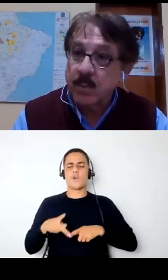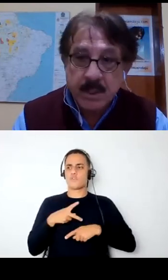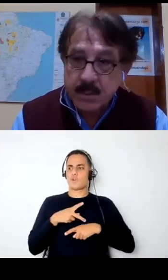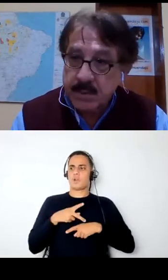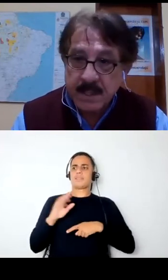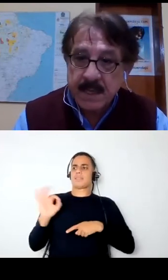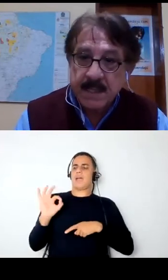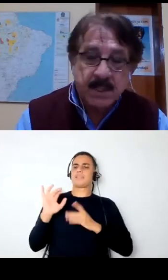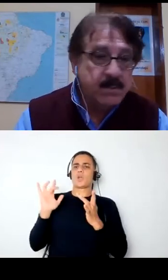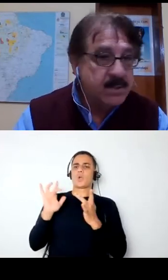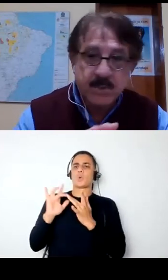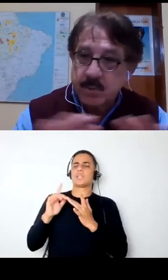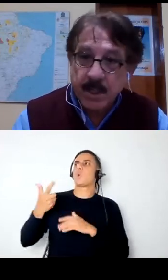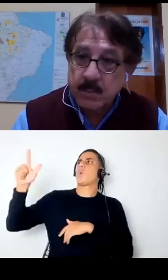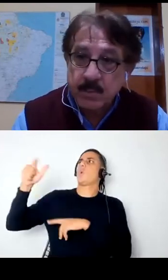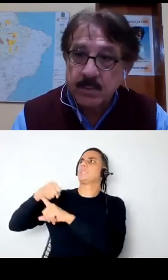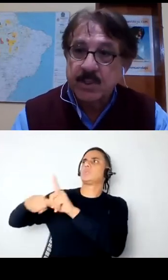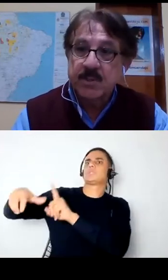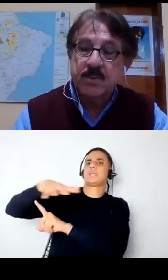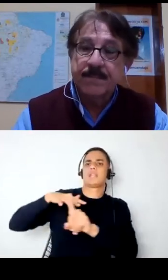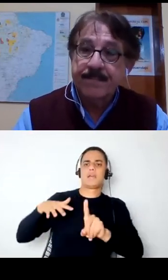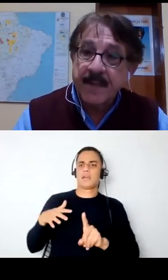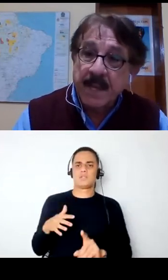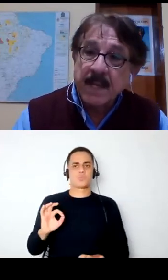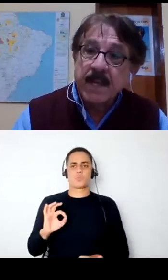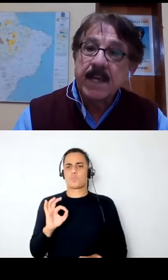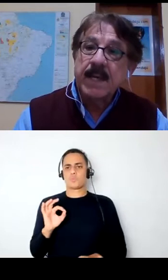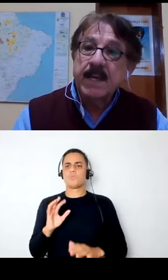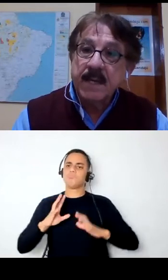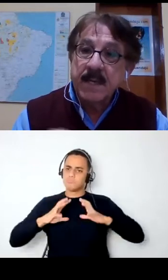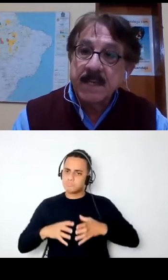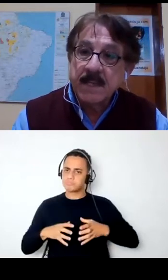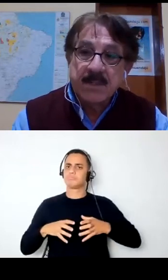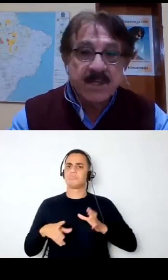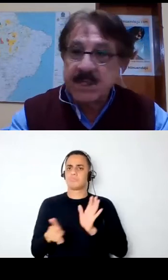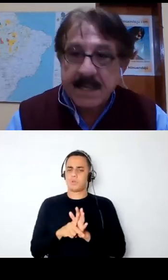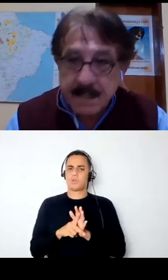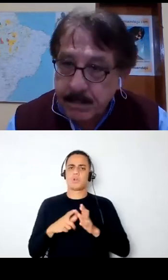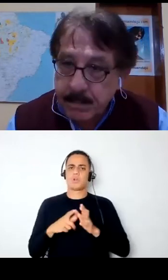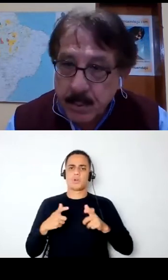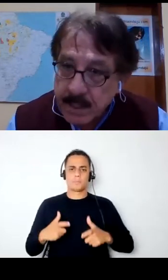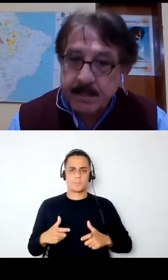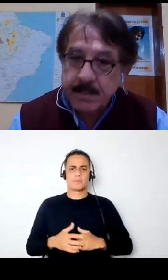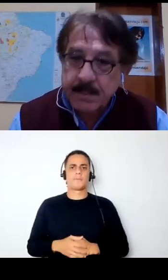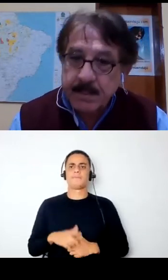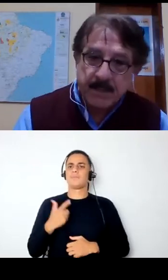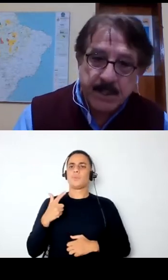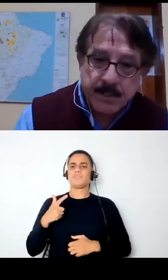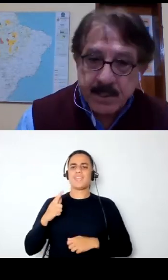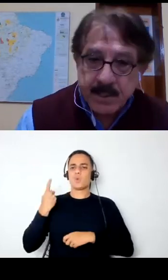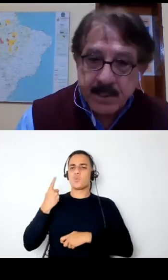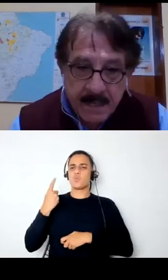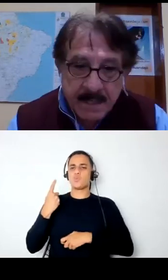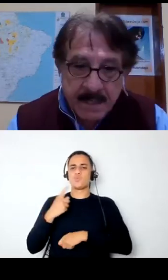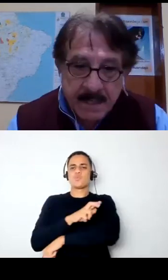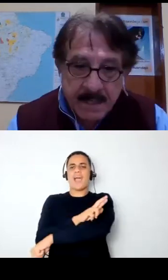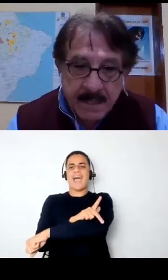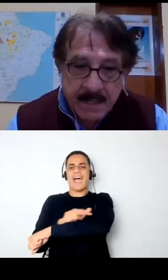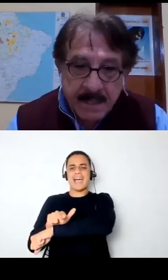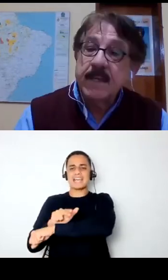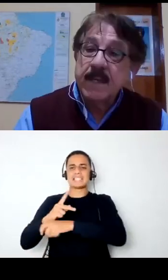relações sociais que ela vai criando internamente, relações de parentesco, relações de trabalho, relações de forma